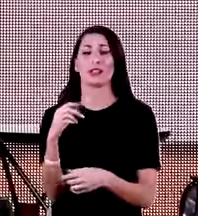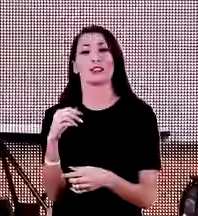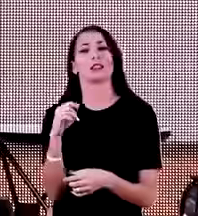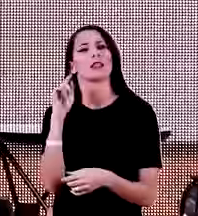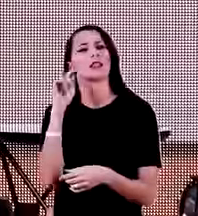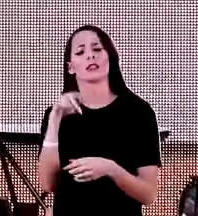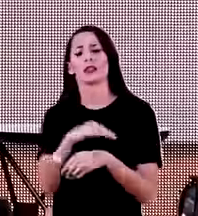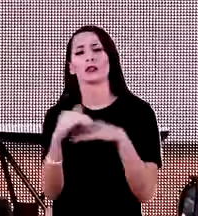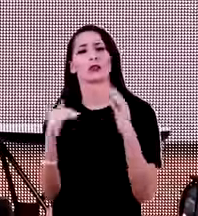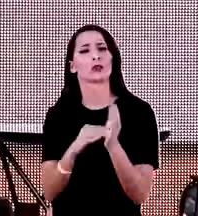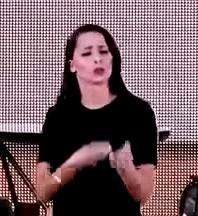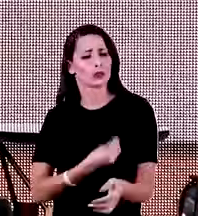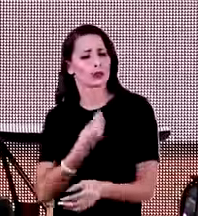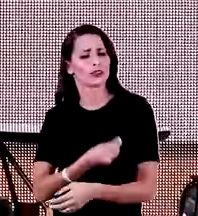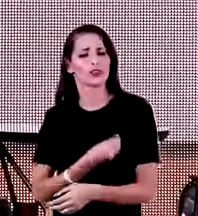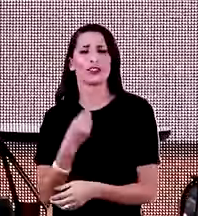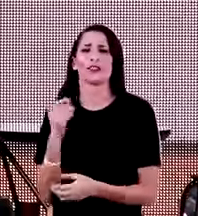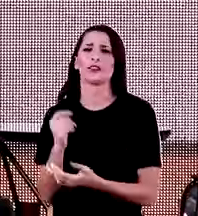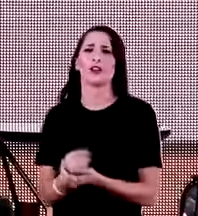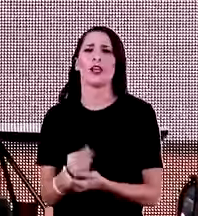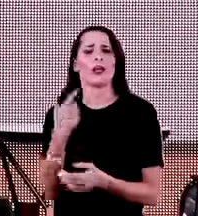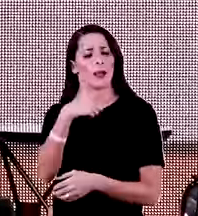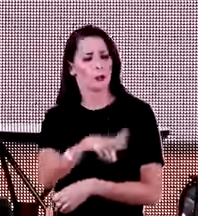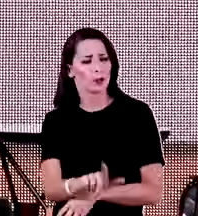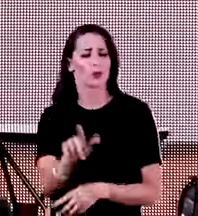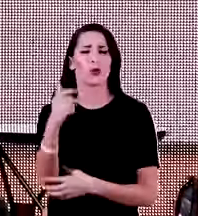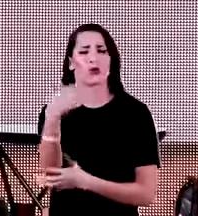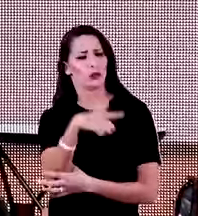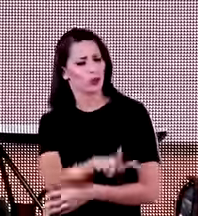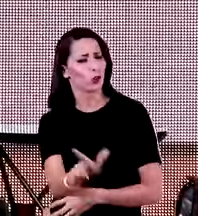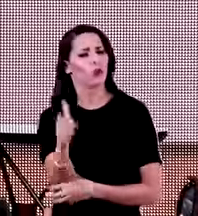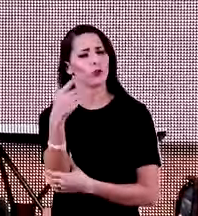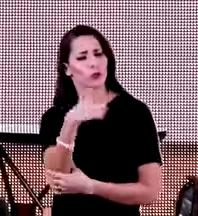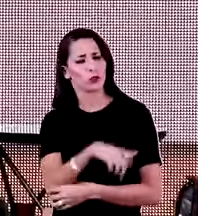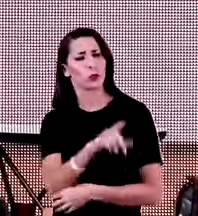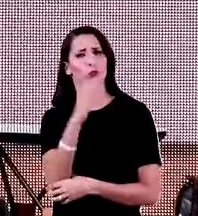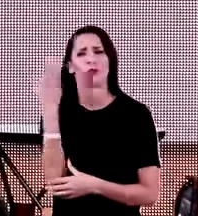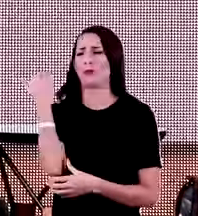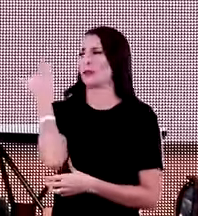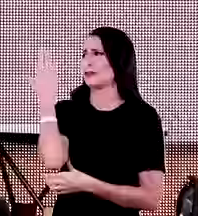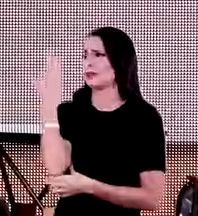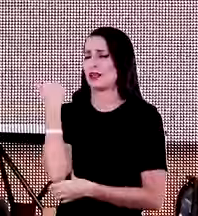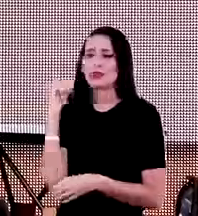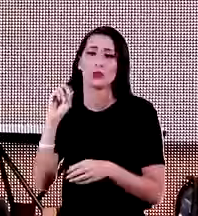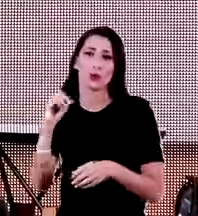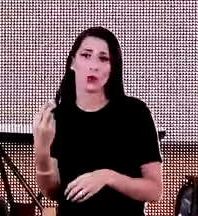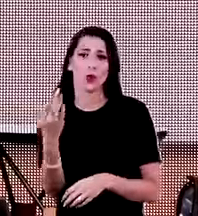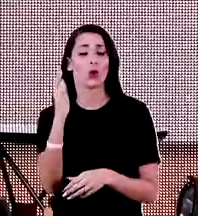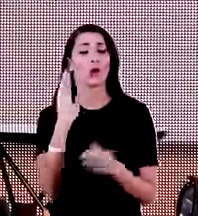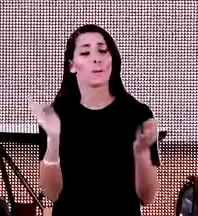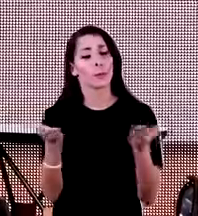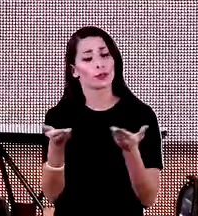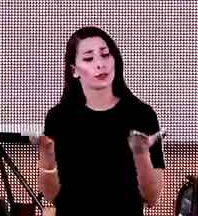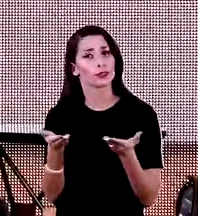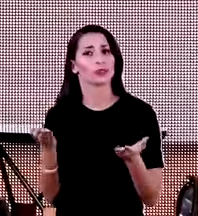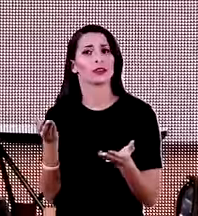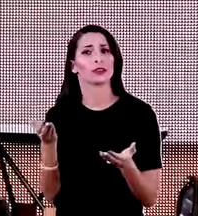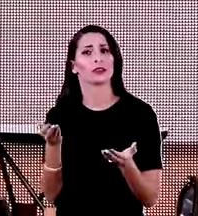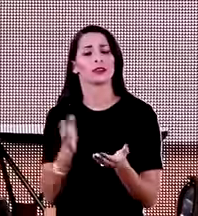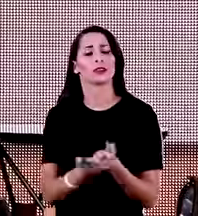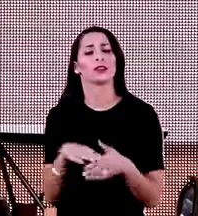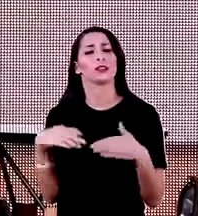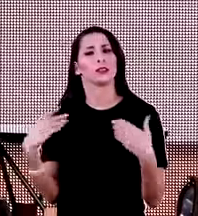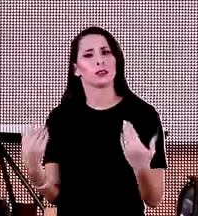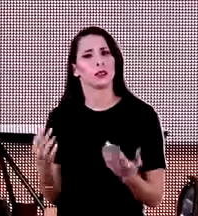presente ou uma angústia do passado. Esse era o momento que Noemi estava vivendo. Ela era casada com Elimeleque,